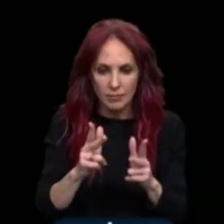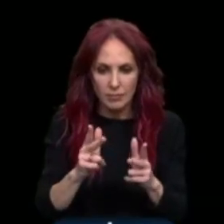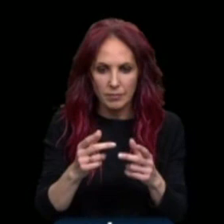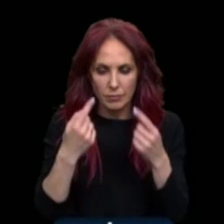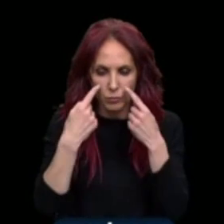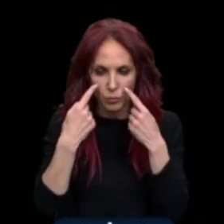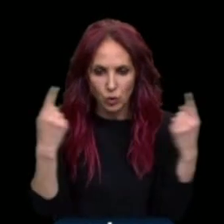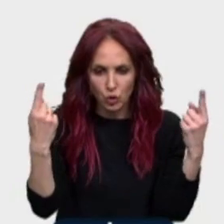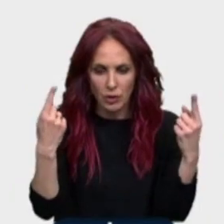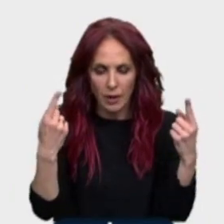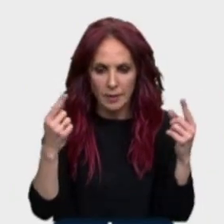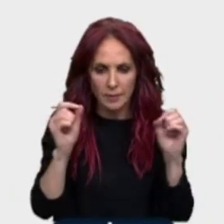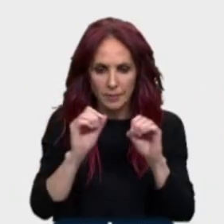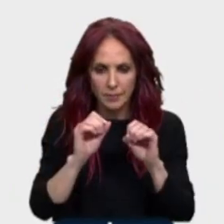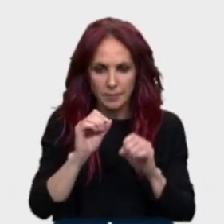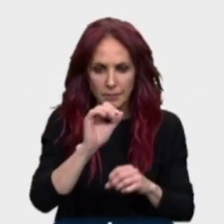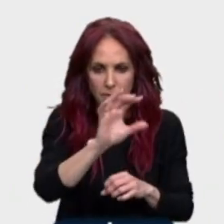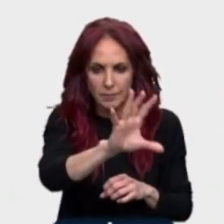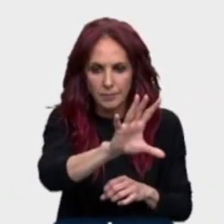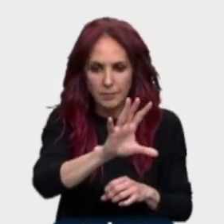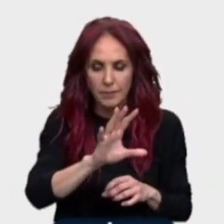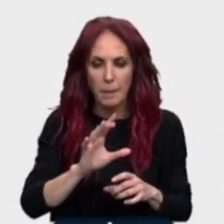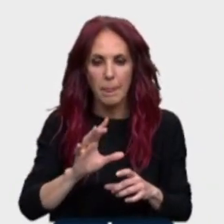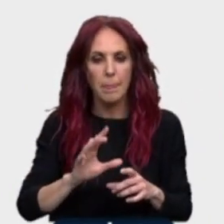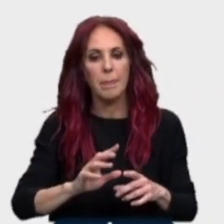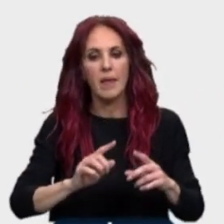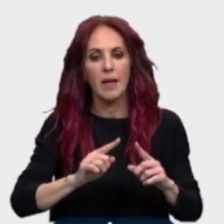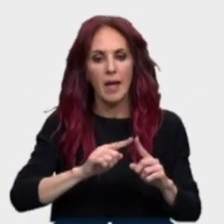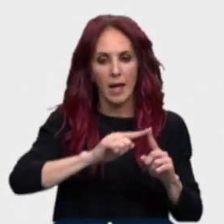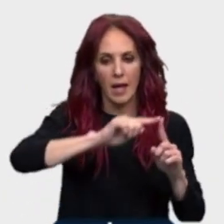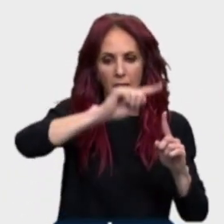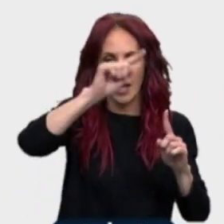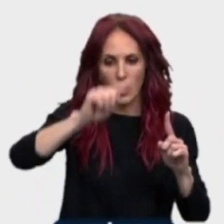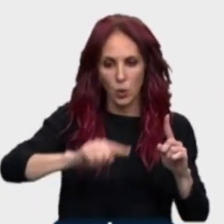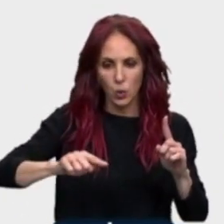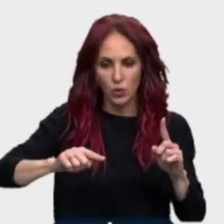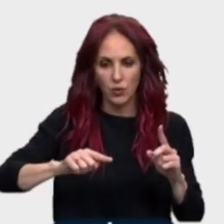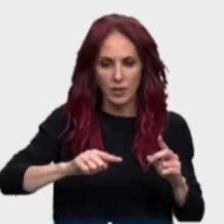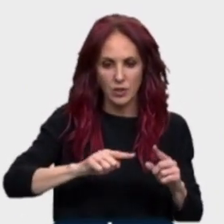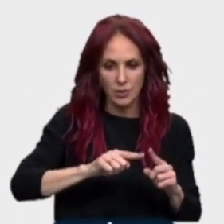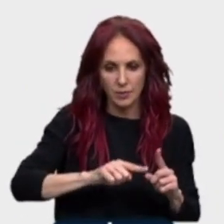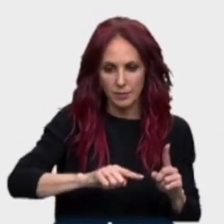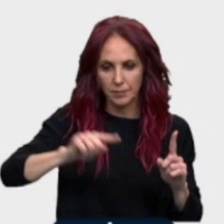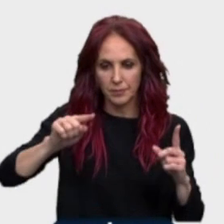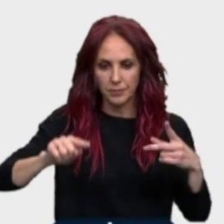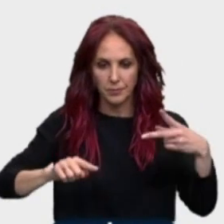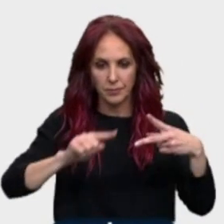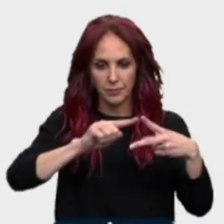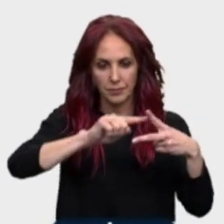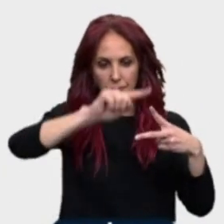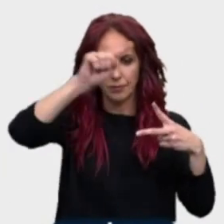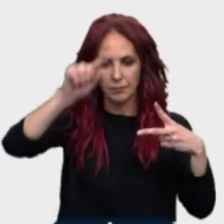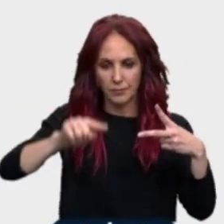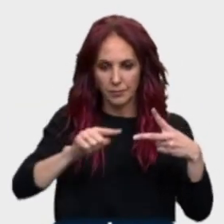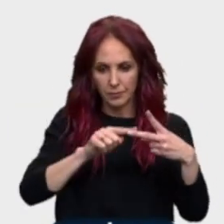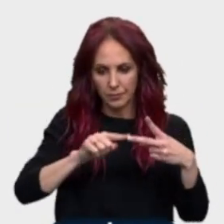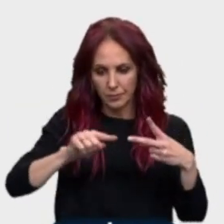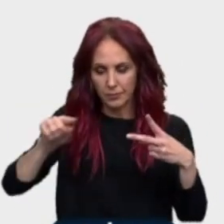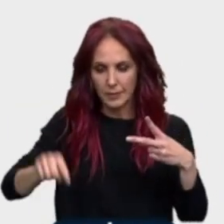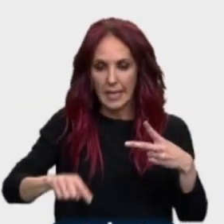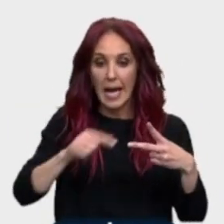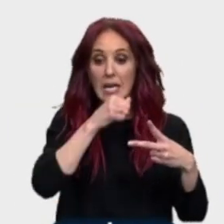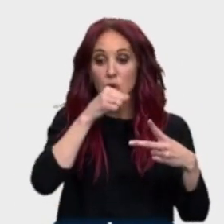partilhar a famosa... as duas curvas que estão aqui em causa. Esta curva